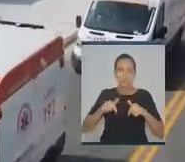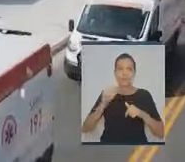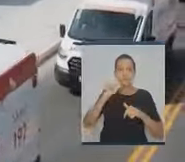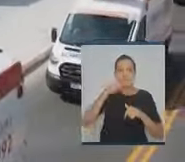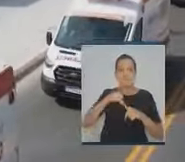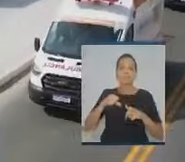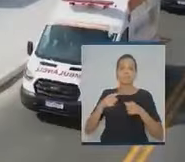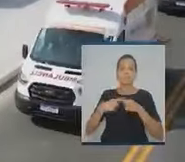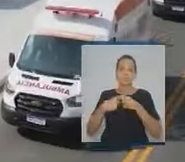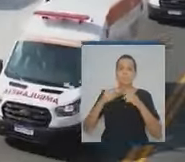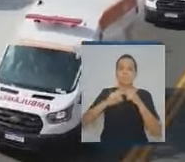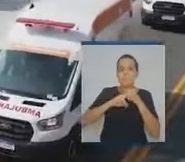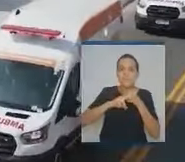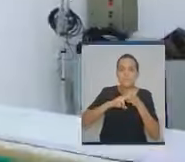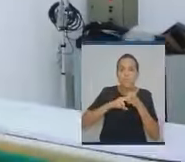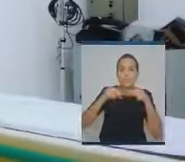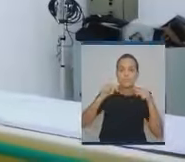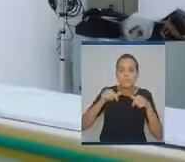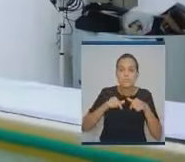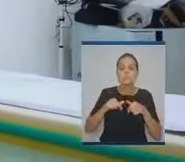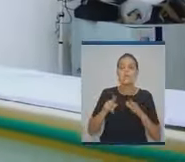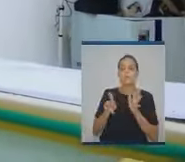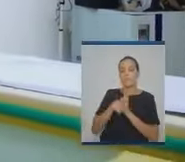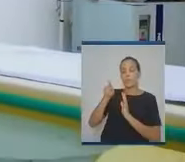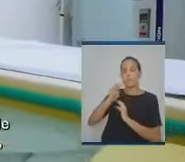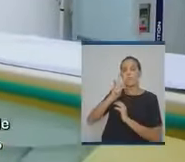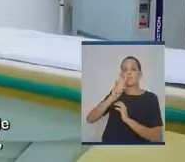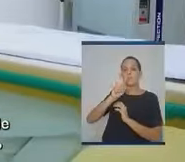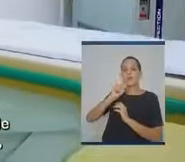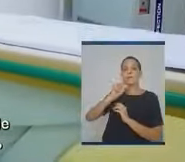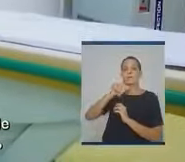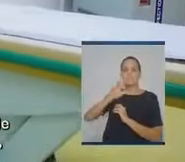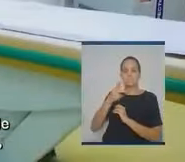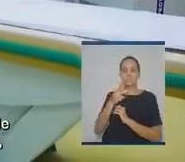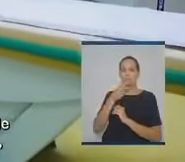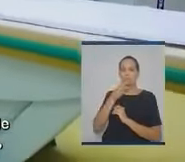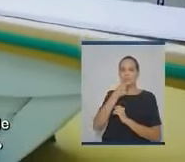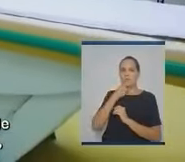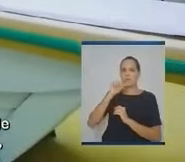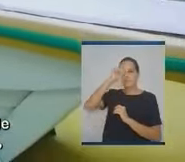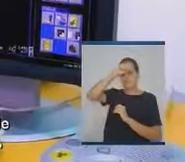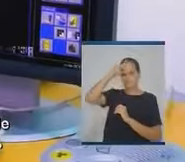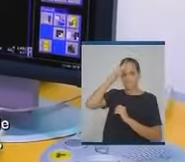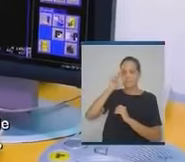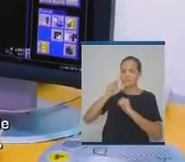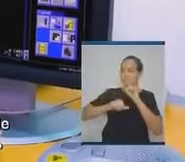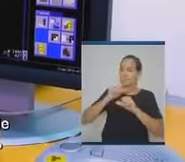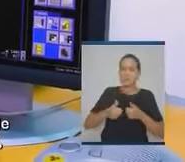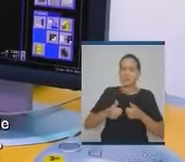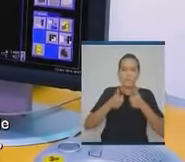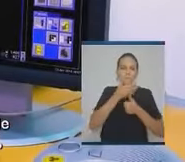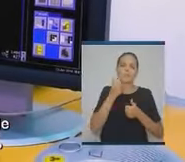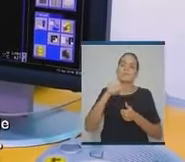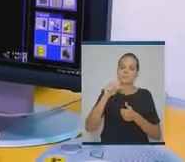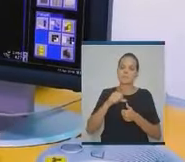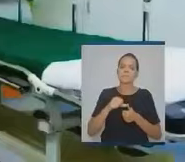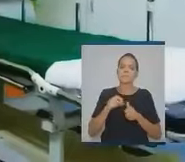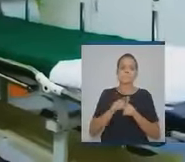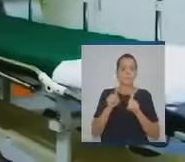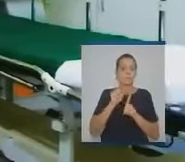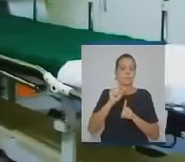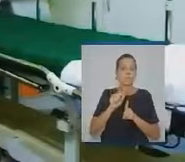do Vaguinho, a melhora foi muito grande, né? Eu falo propriamente na parte da saúde, porque assim que tive essa